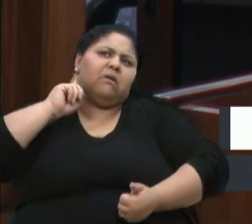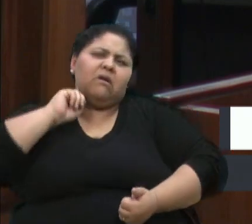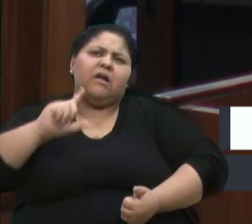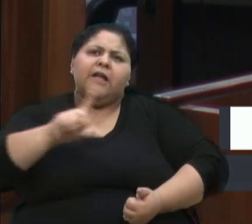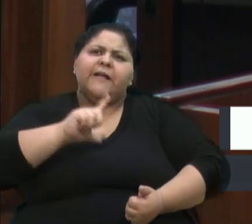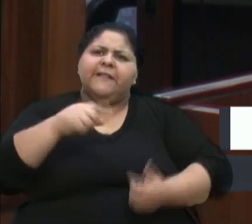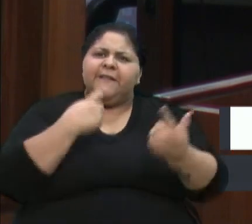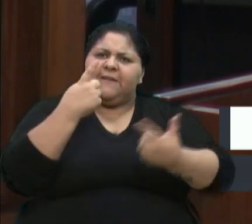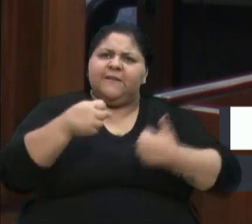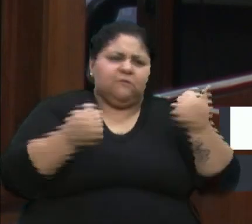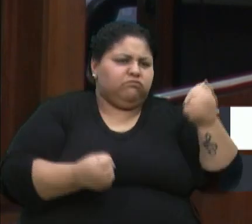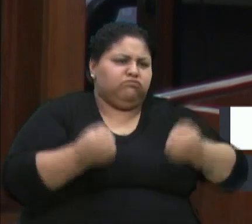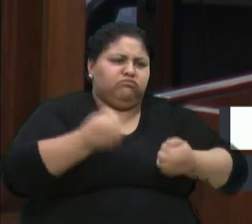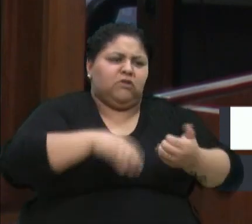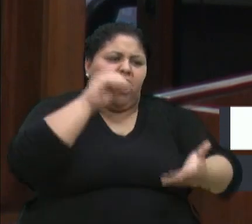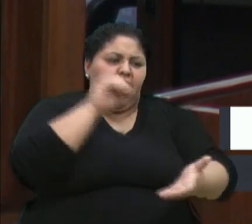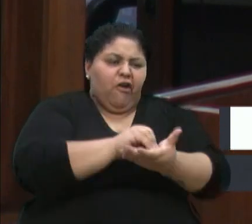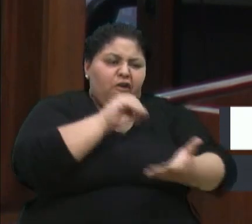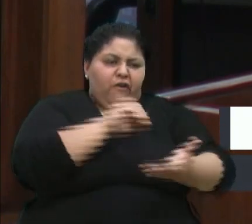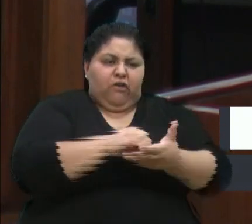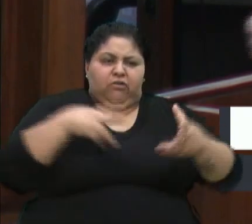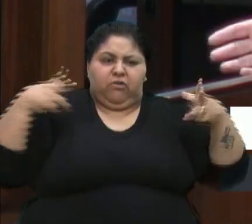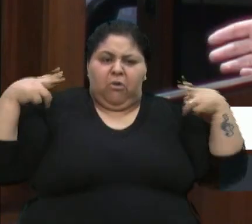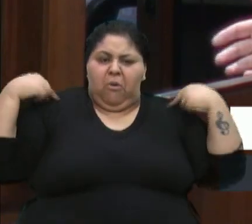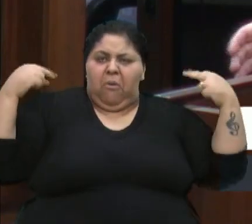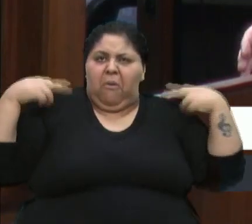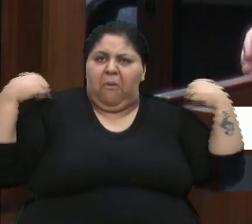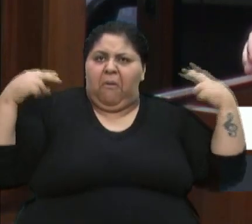motoristas, né, impacientes tentando avançar.